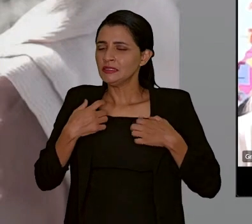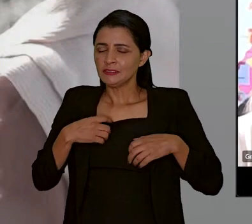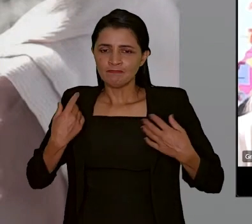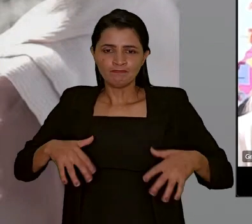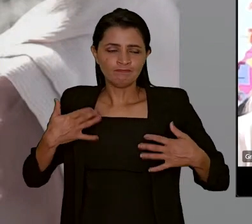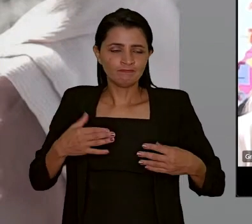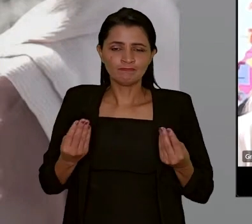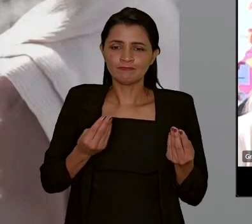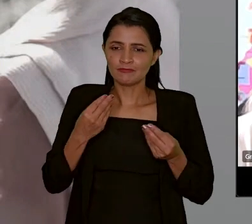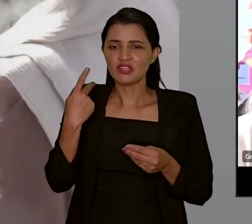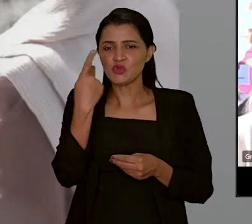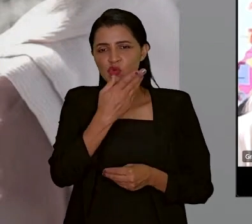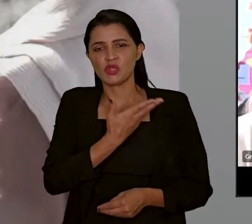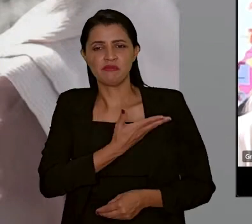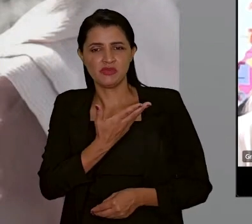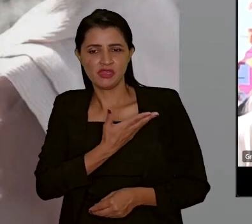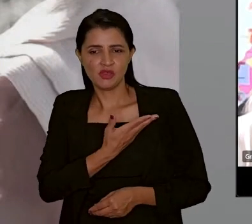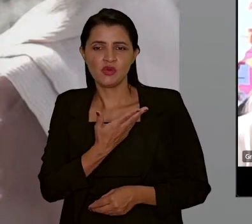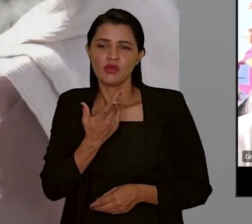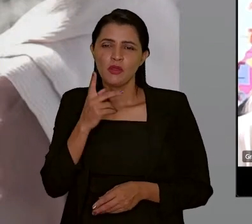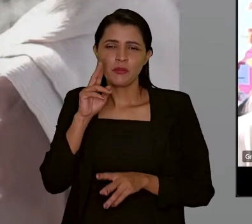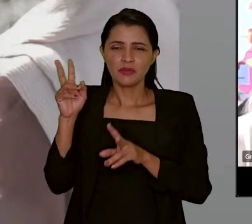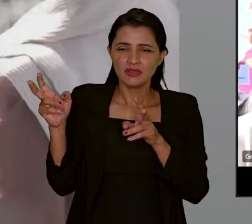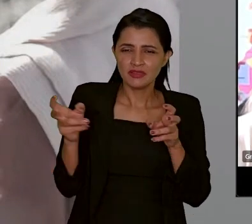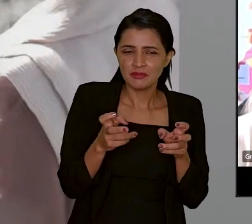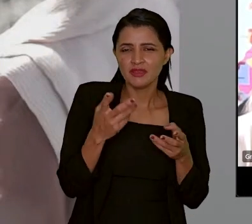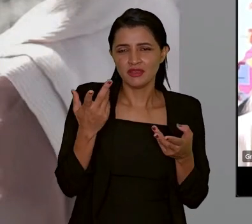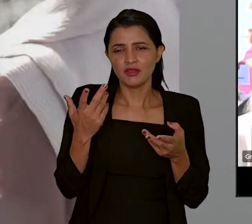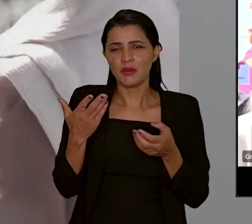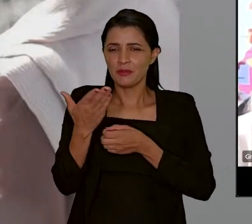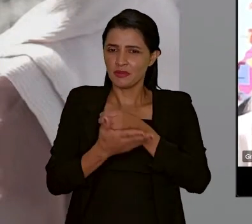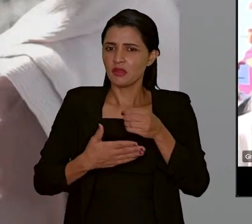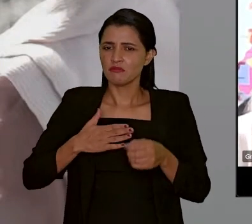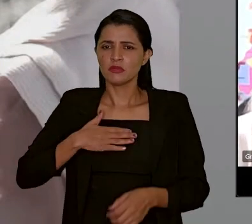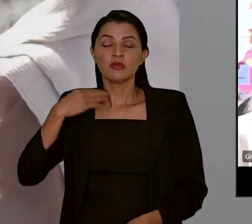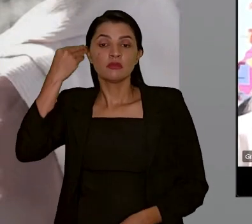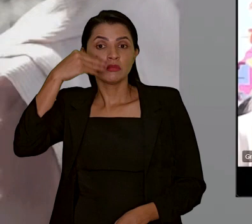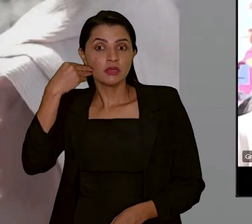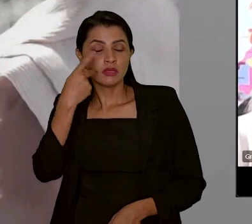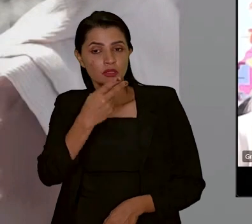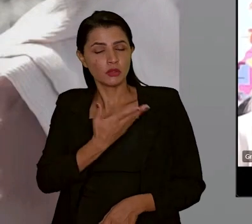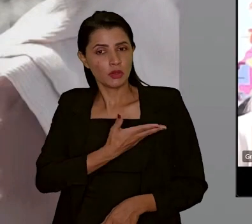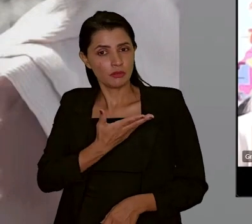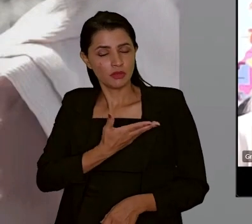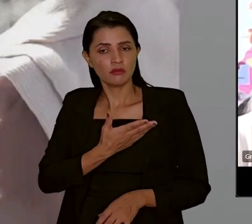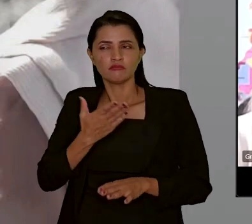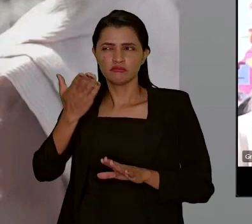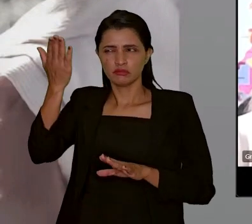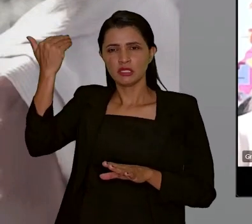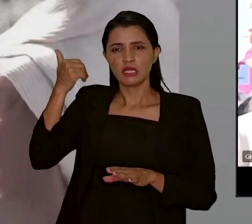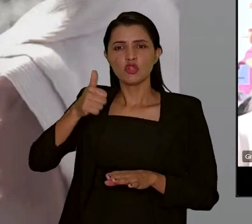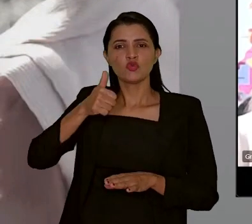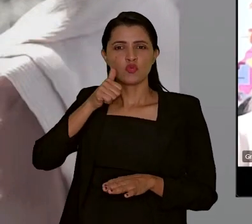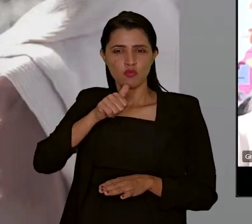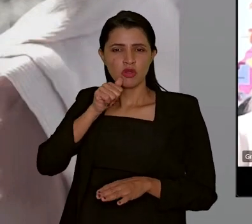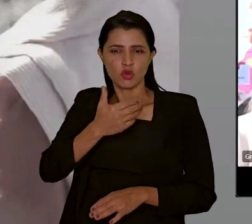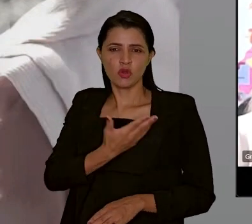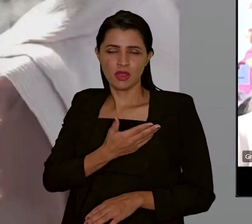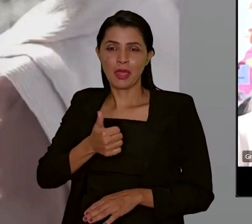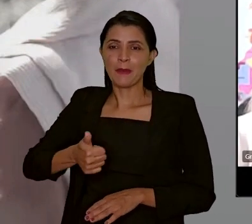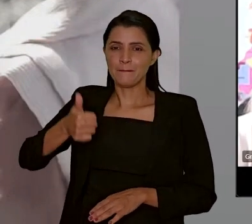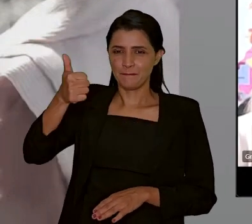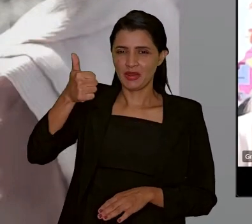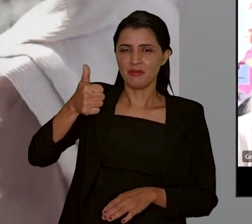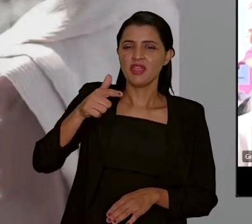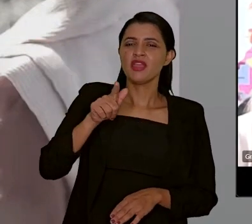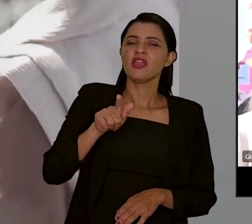os colegas, que eu tenho percebido a partir da minha própria experiência com os meus colegas. Você diz uma colega do primeiro grau, com todo